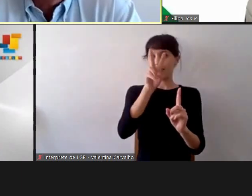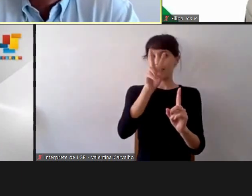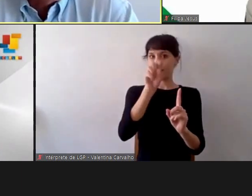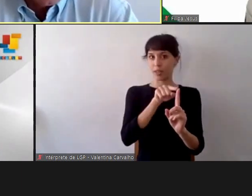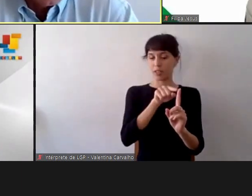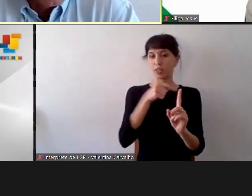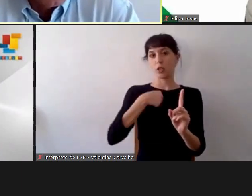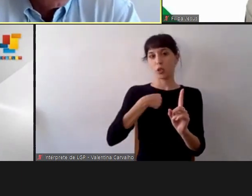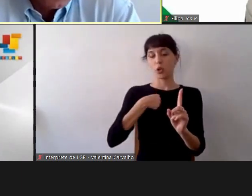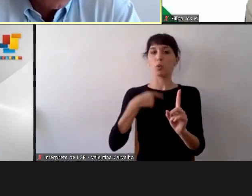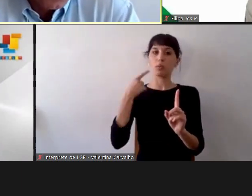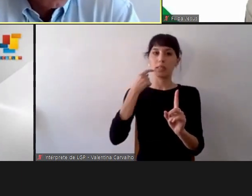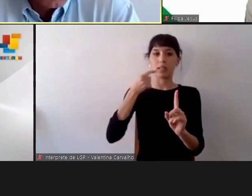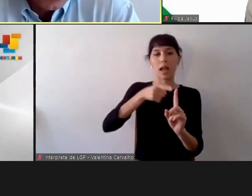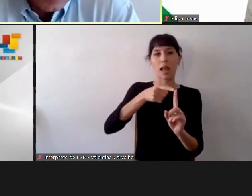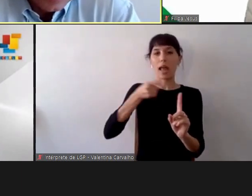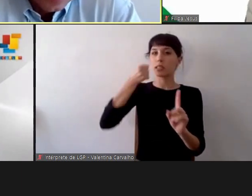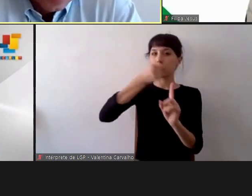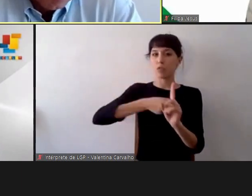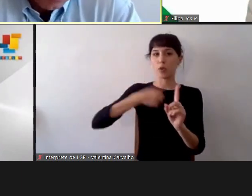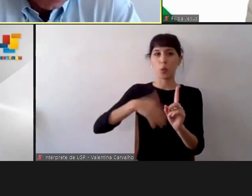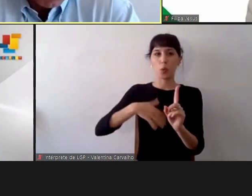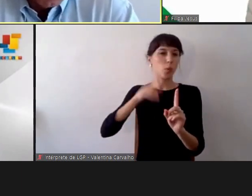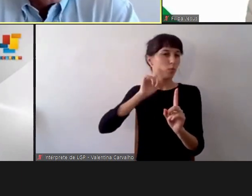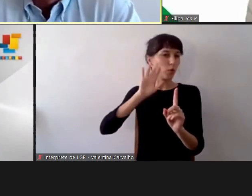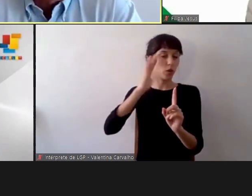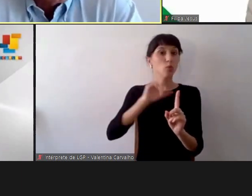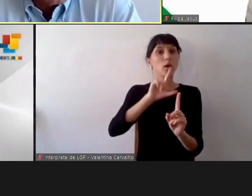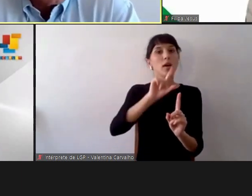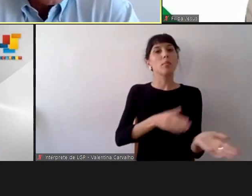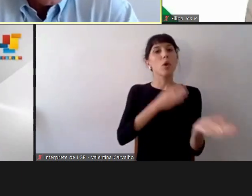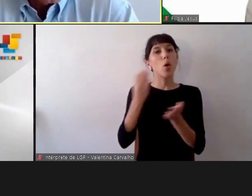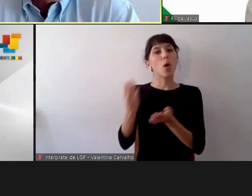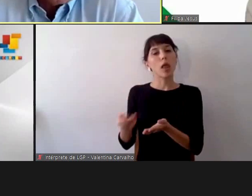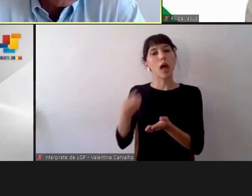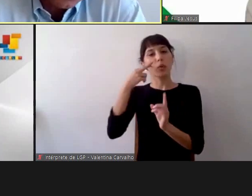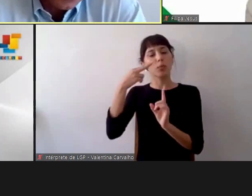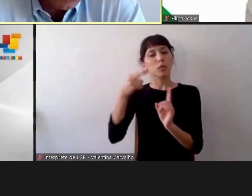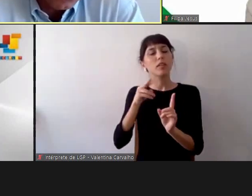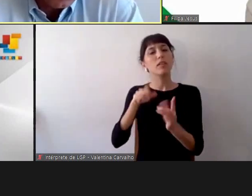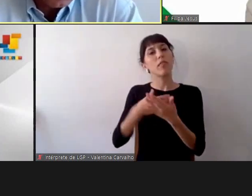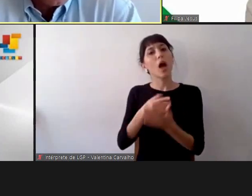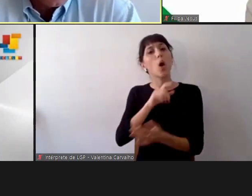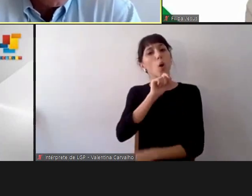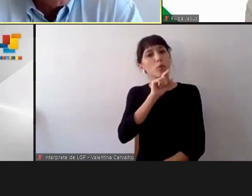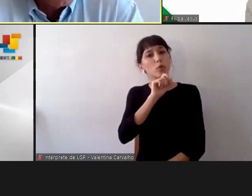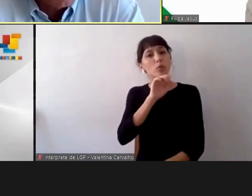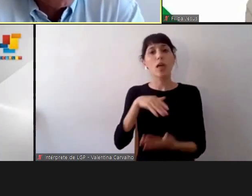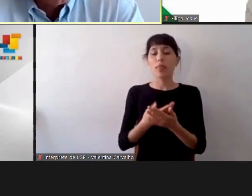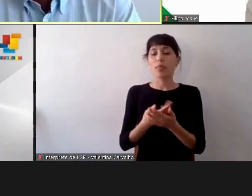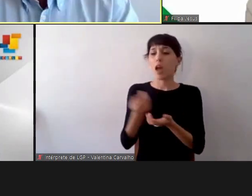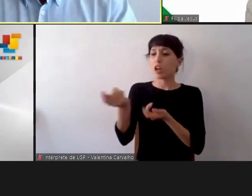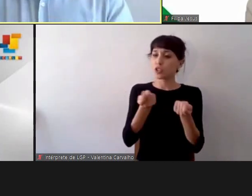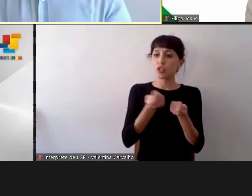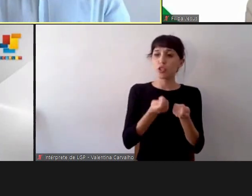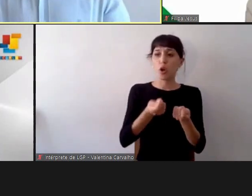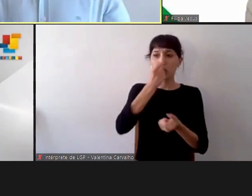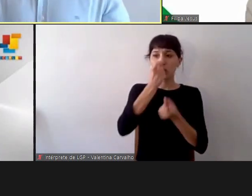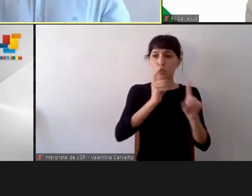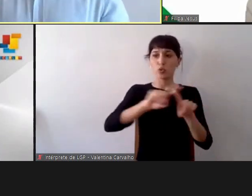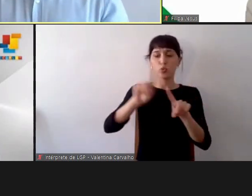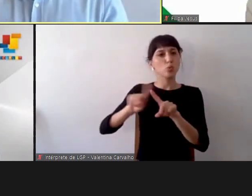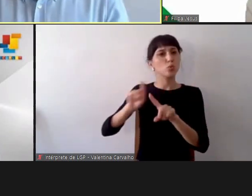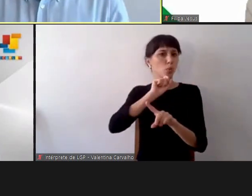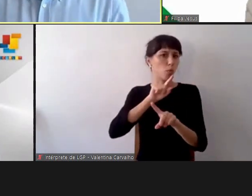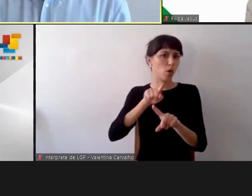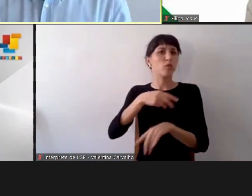como o principal desafio, mas também uma oportunidade para nós podermos mobilizar, sensibilizar os dirigentes, sejam executivos, sejam as FIAs,